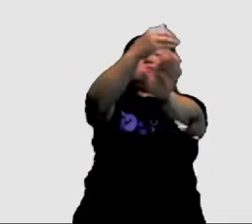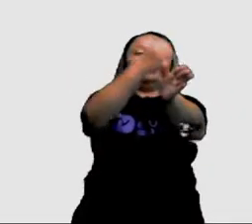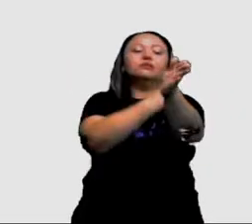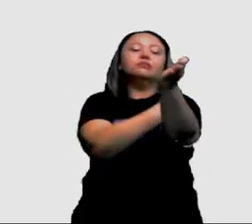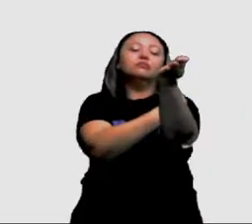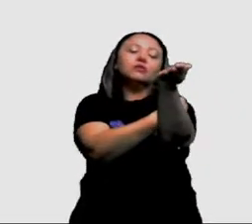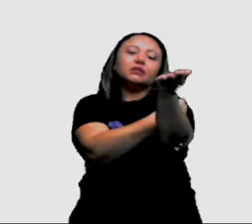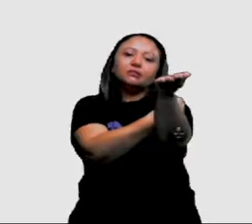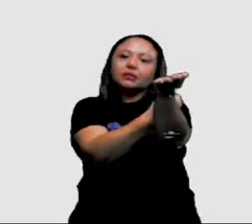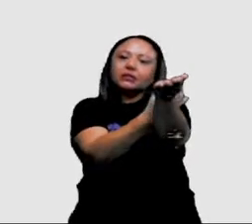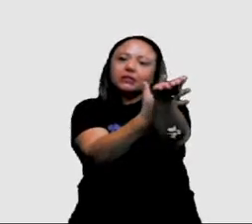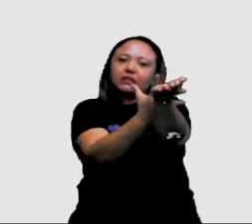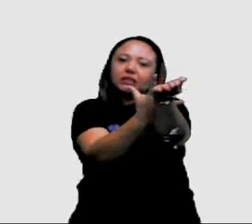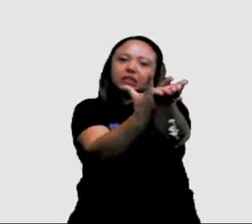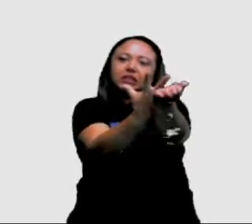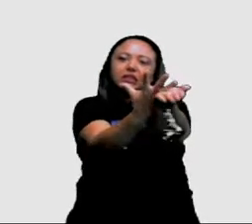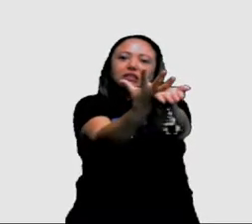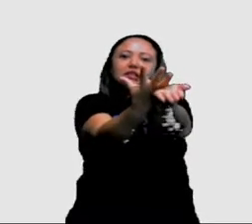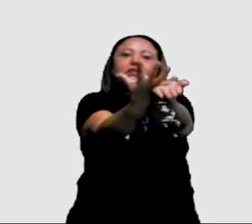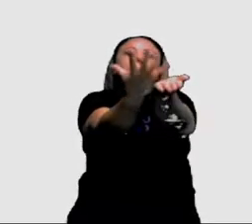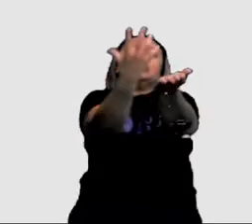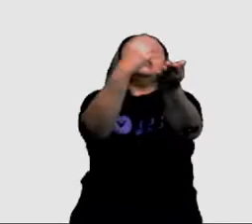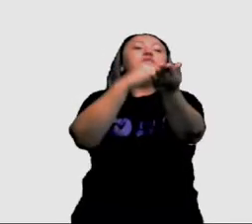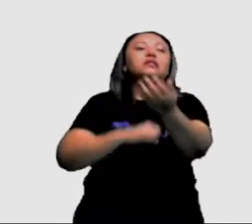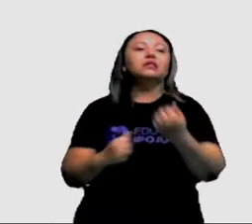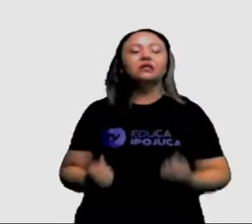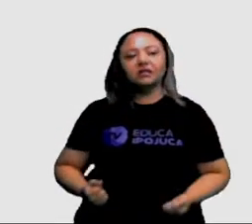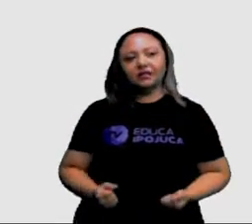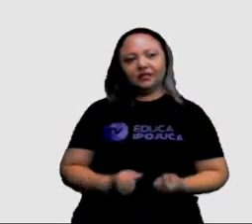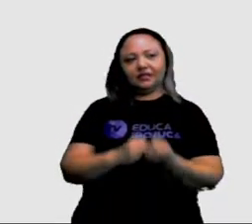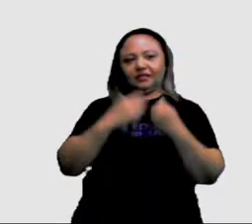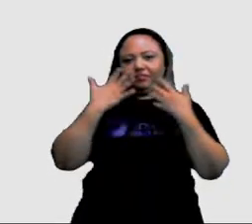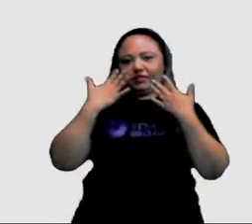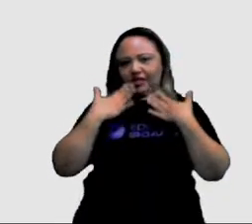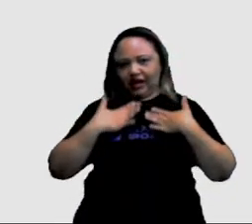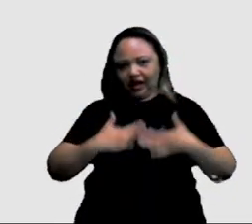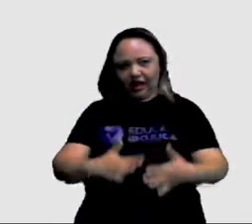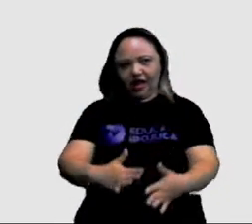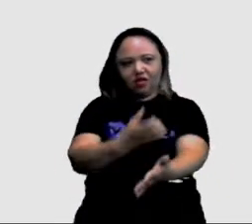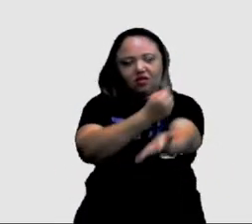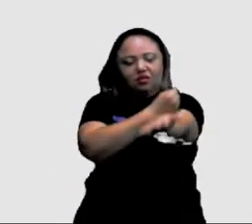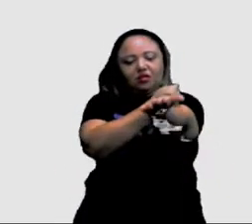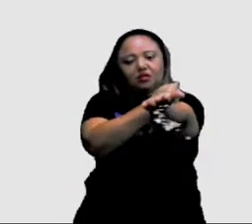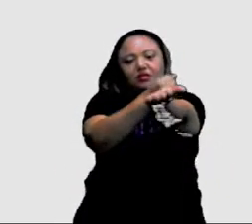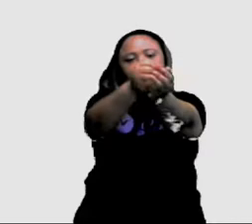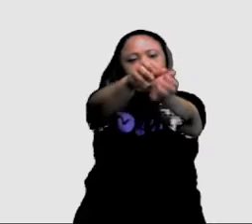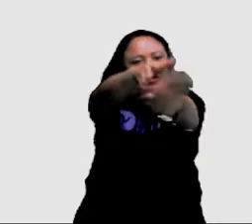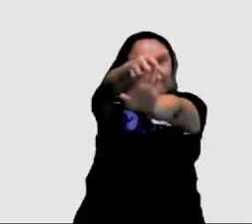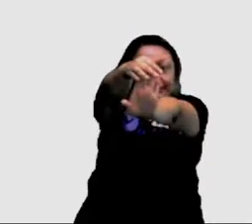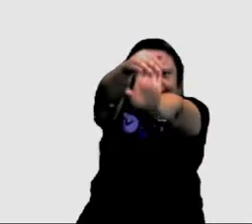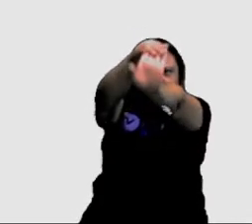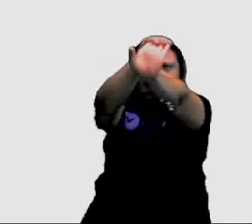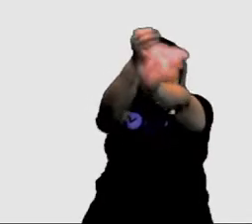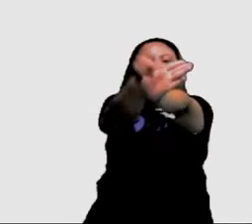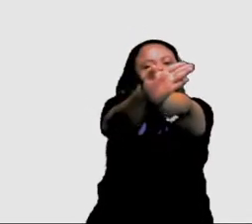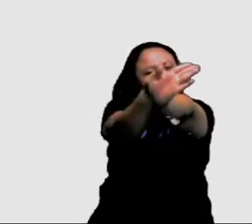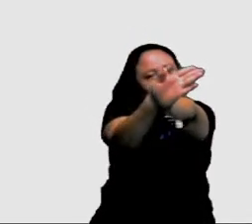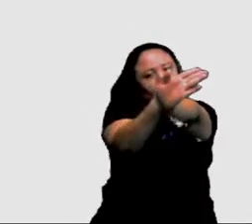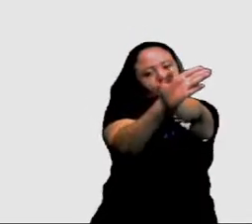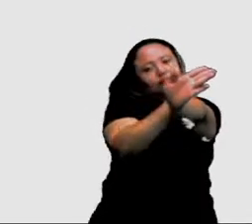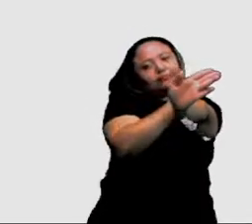ele vai fazer um processo de contração, né? E depois ele vai fazer um processo de descontração, ele